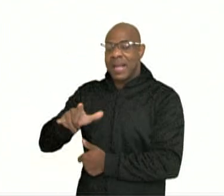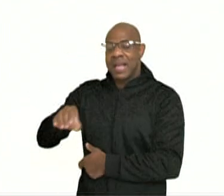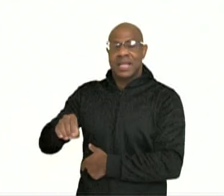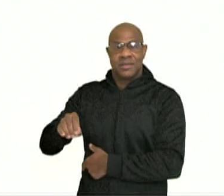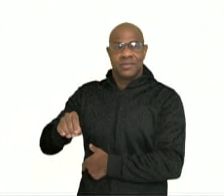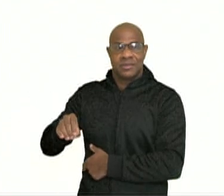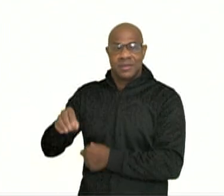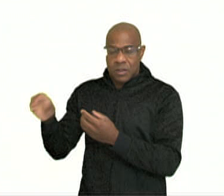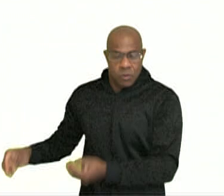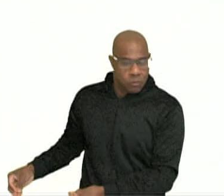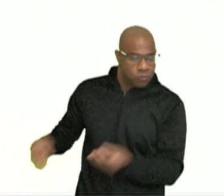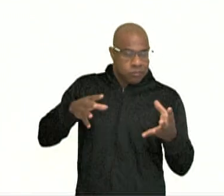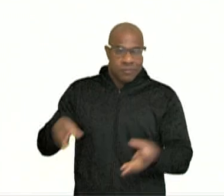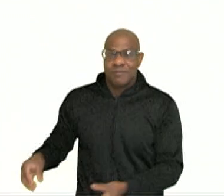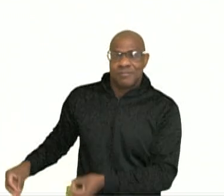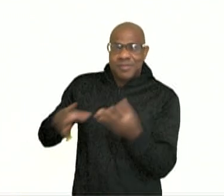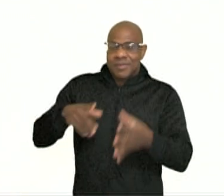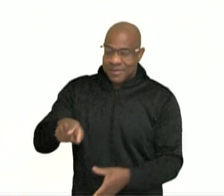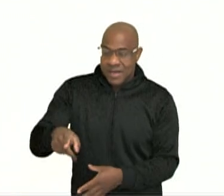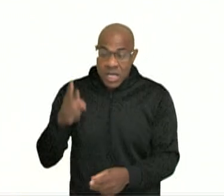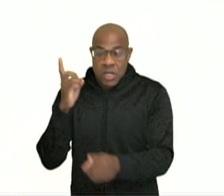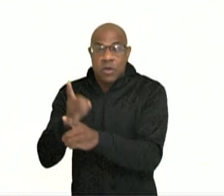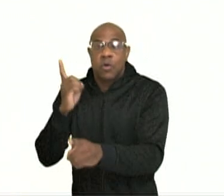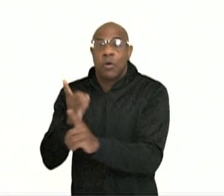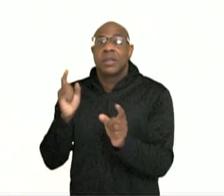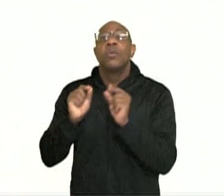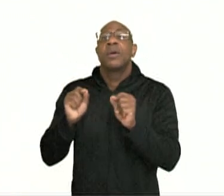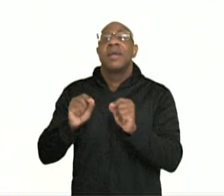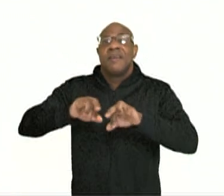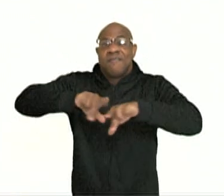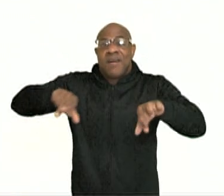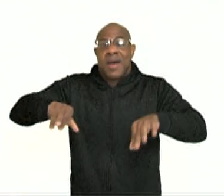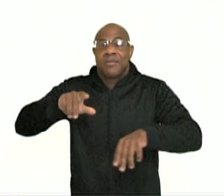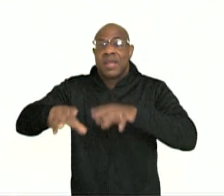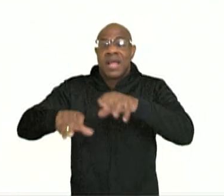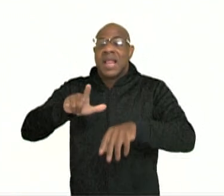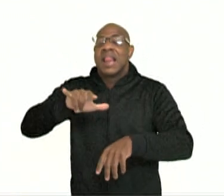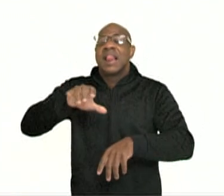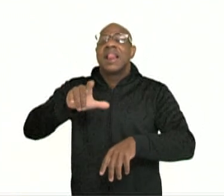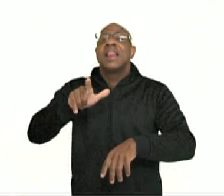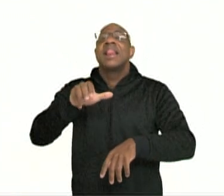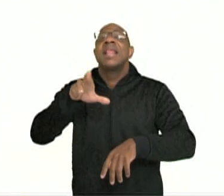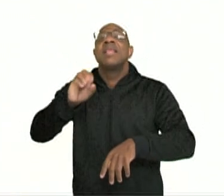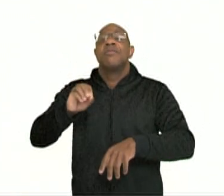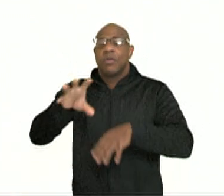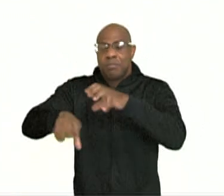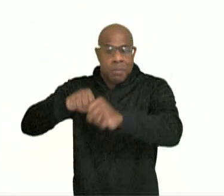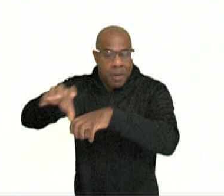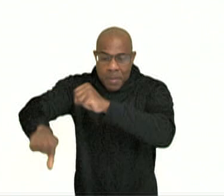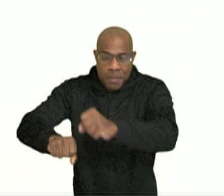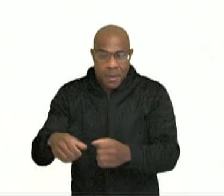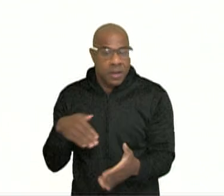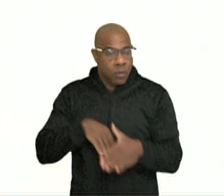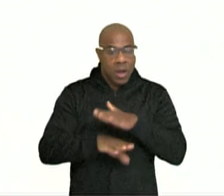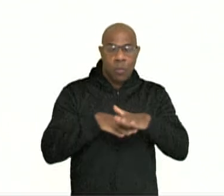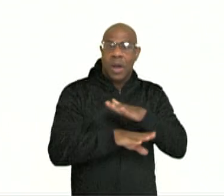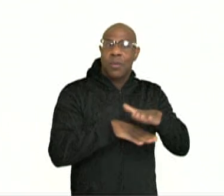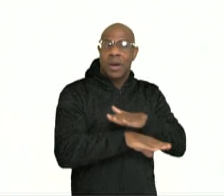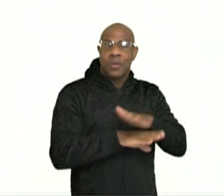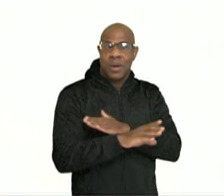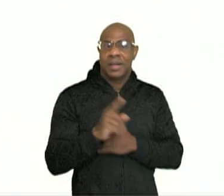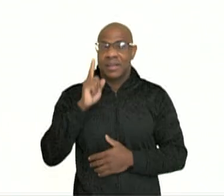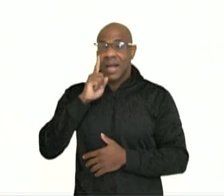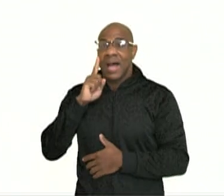manchete lá na notícia? É o título, Ele vem sempre numa fonte maior, destacada, em relação